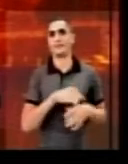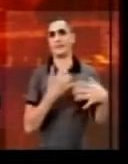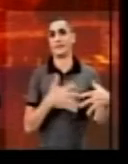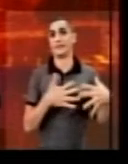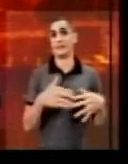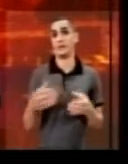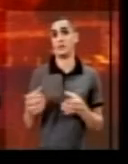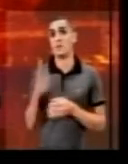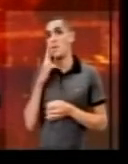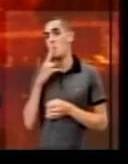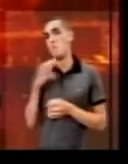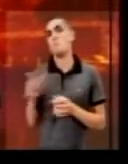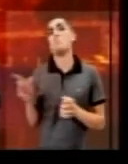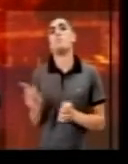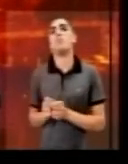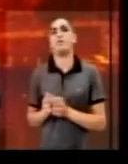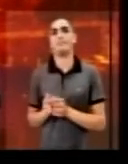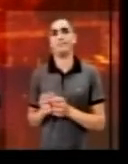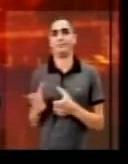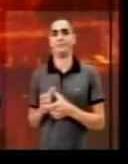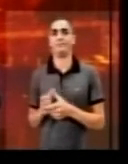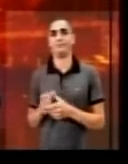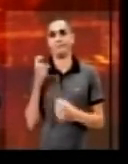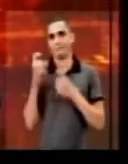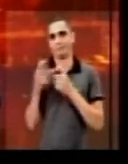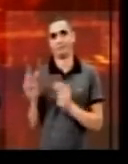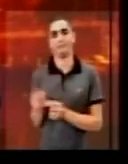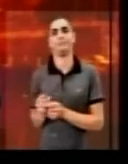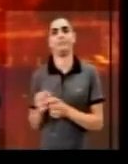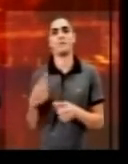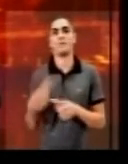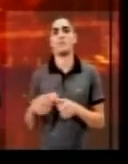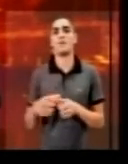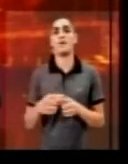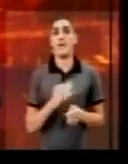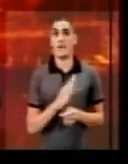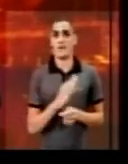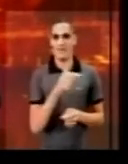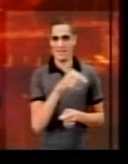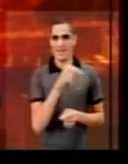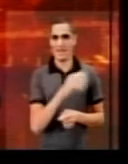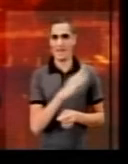muitas aglomerações nesses locais. Escola.